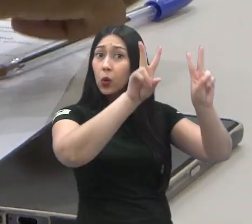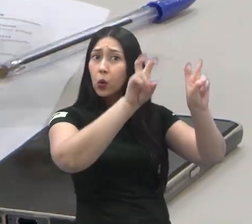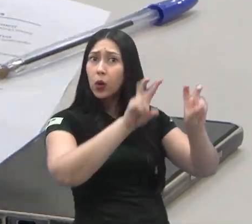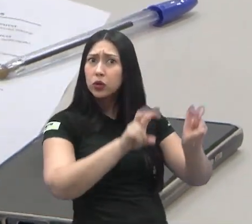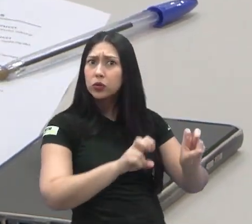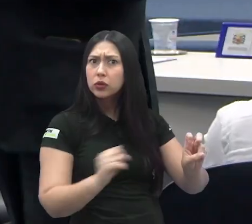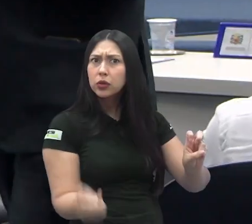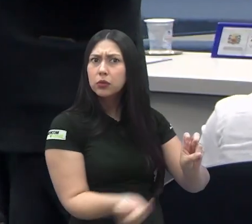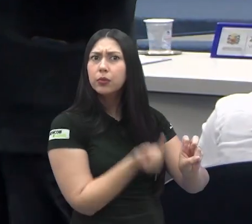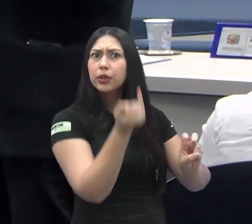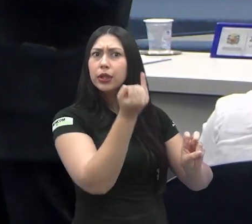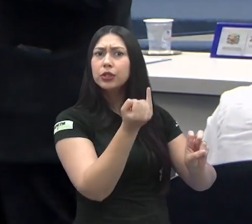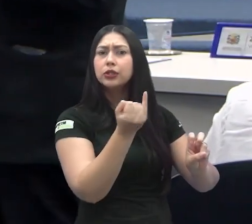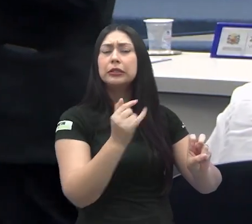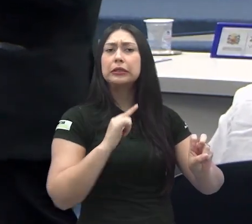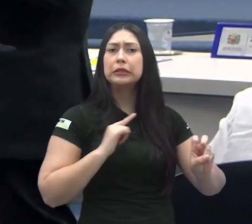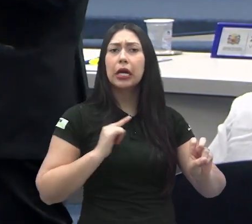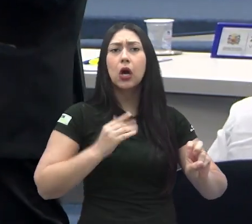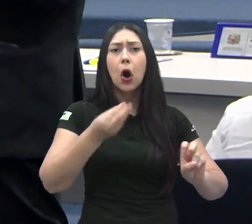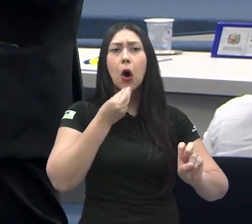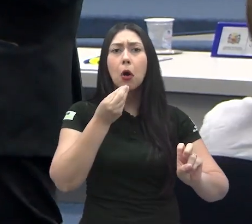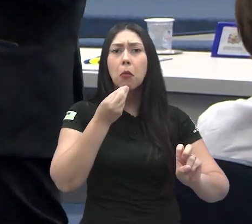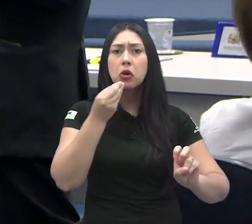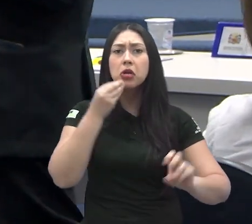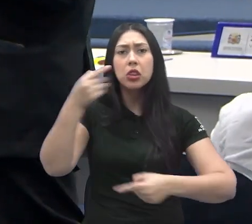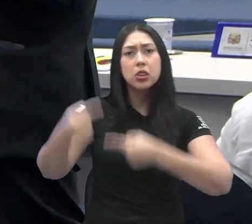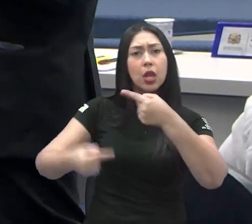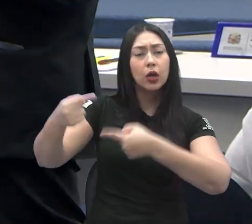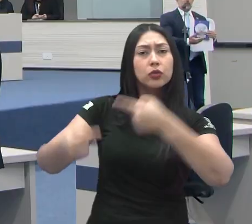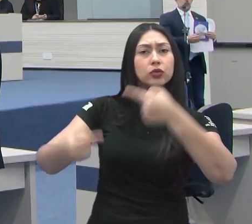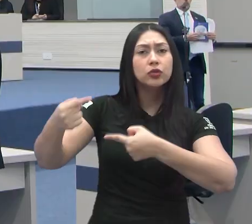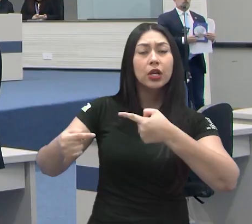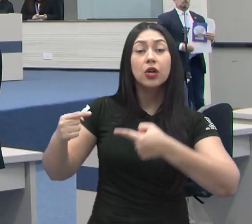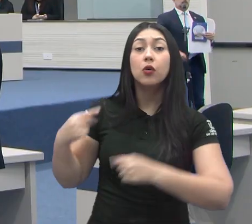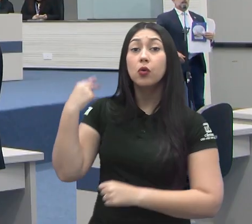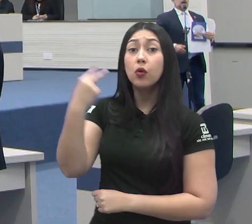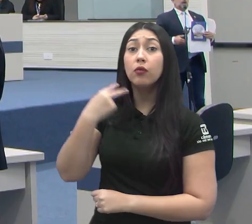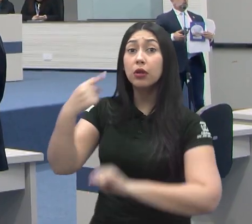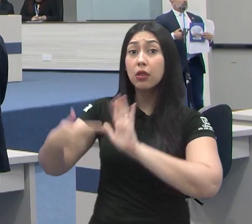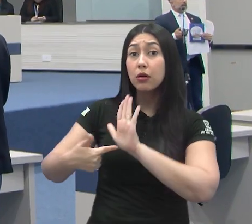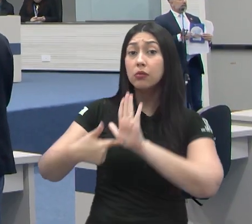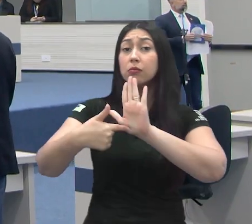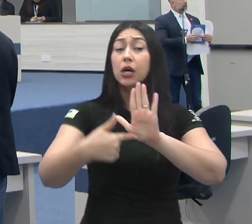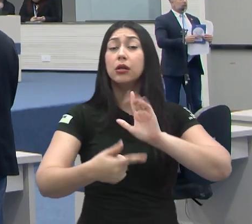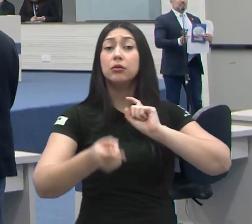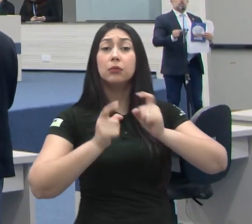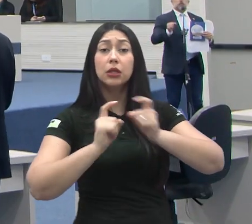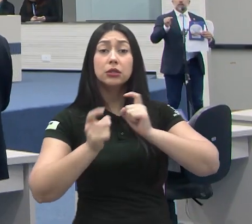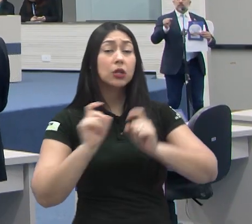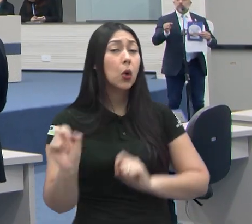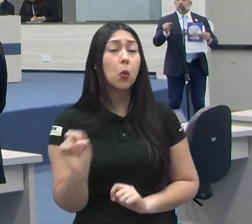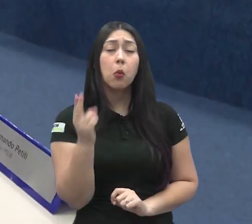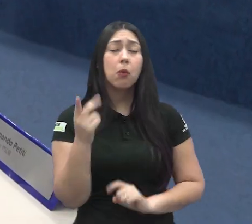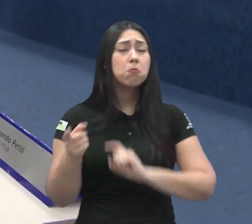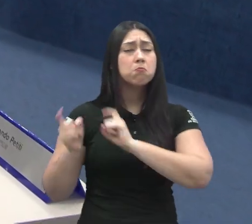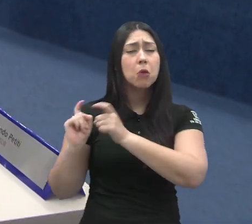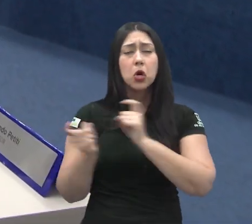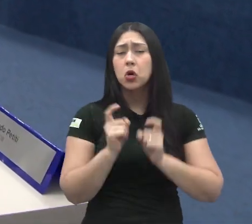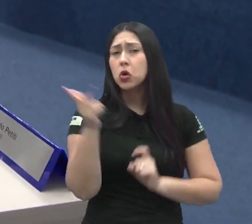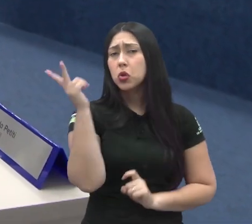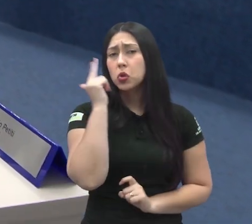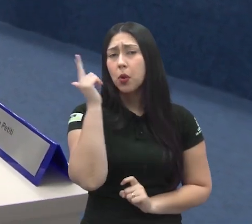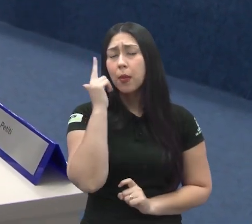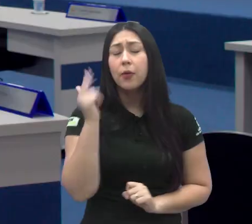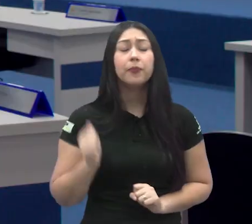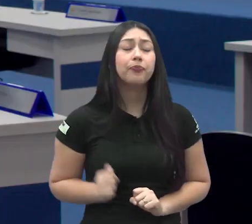pelo partido ainda ganham espaço em plenário a partir do vereador, que pode apresentar os assuntos durante as sessões ou reuniões